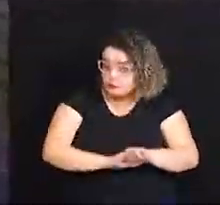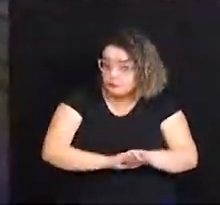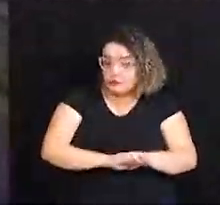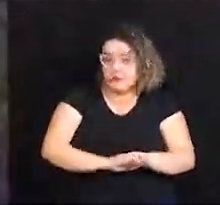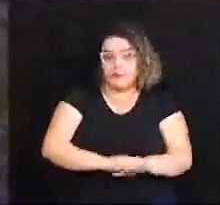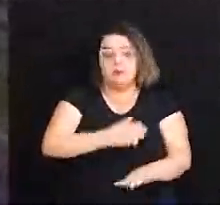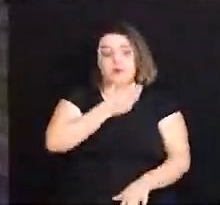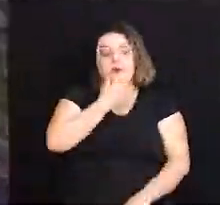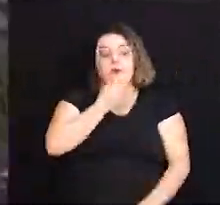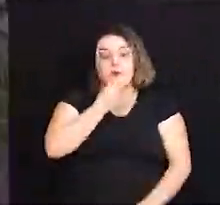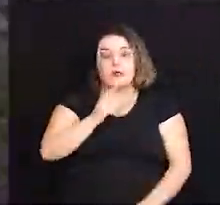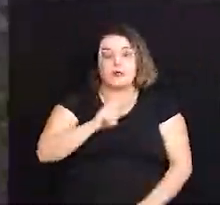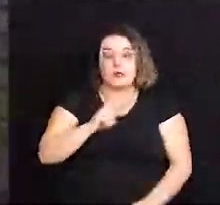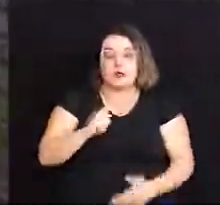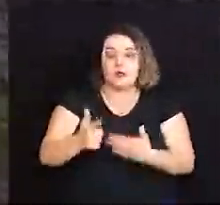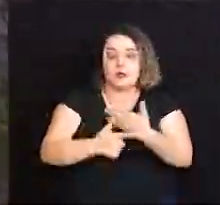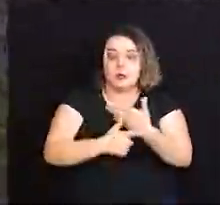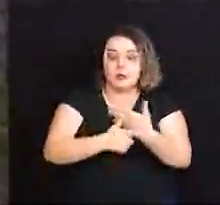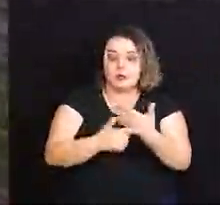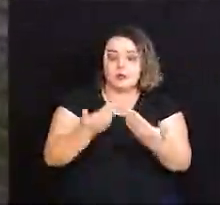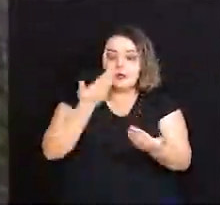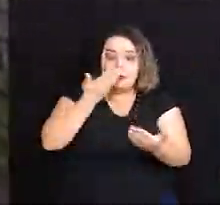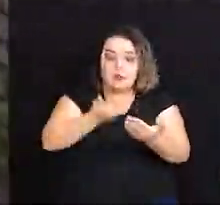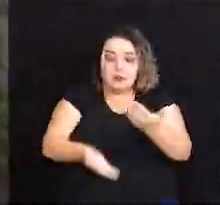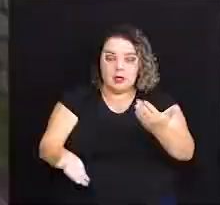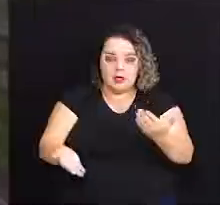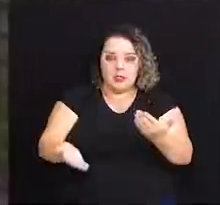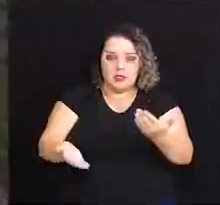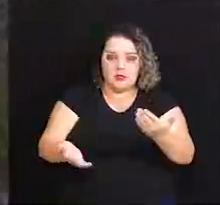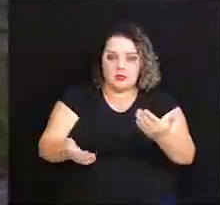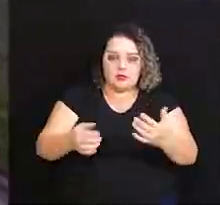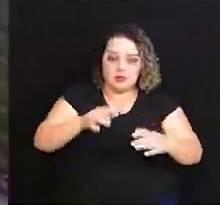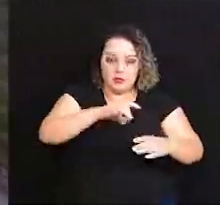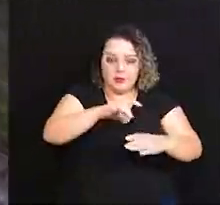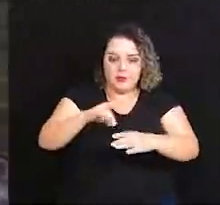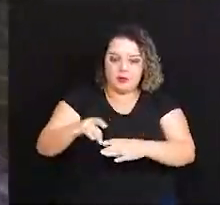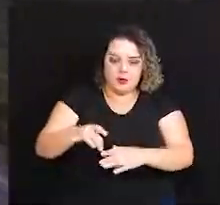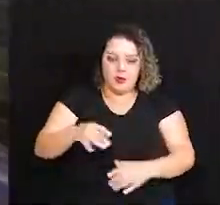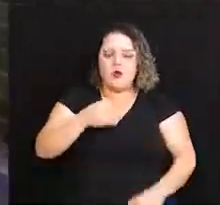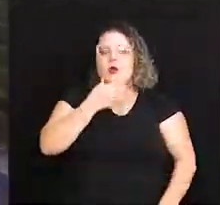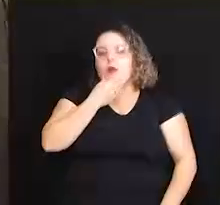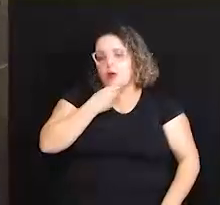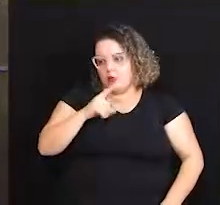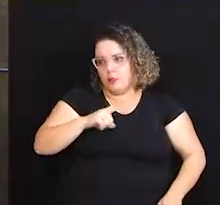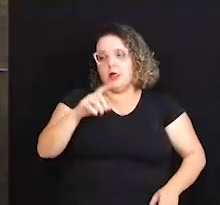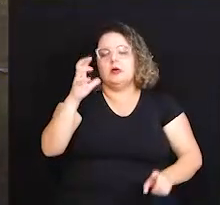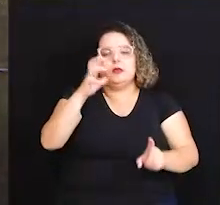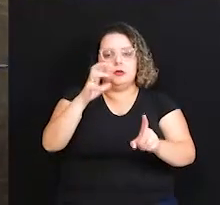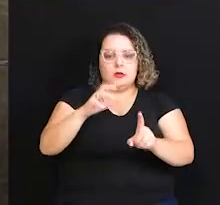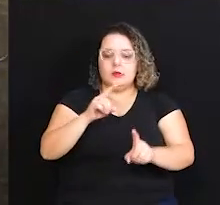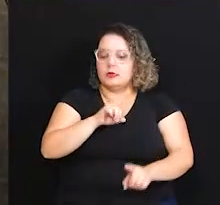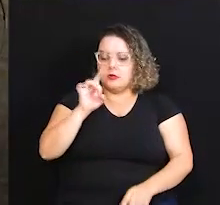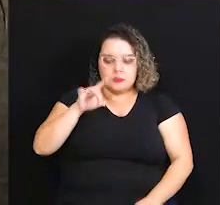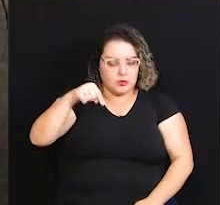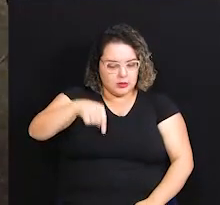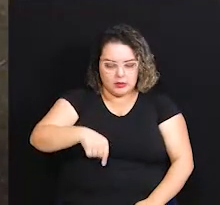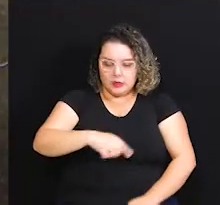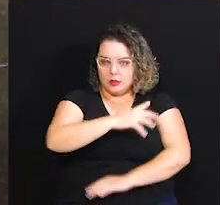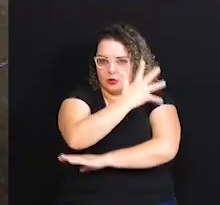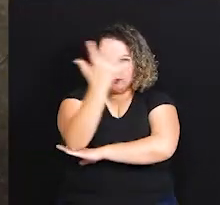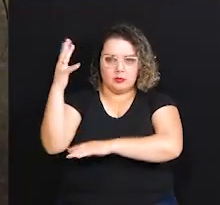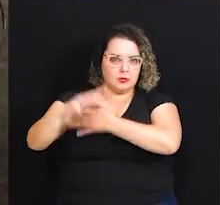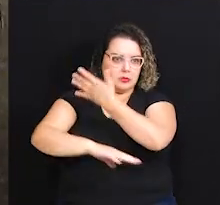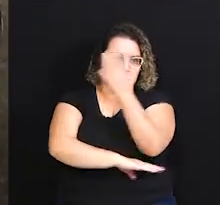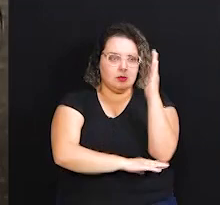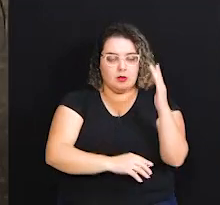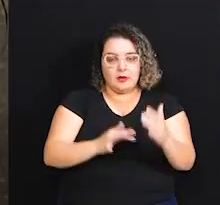urbanização tem tido um papel nessa perda de vegetação? O homem, ele causa sim um impacto, não só aqui no bosque, não só em